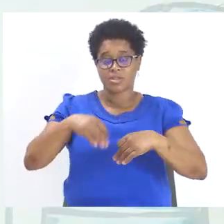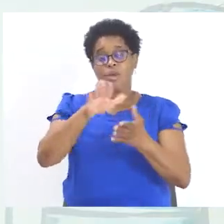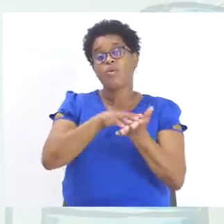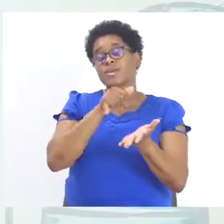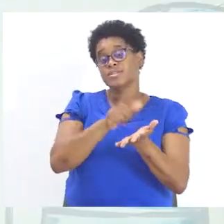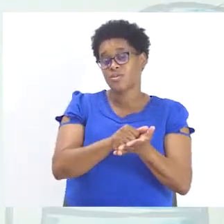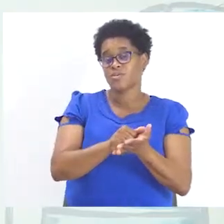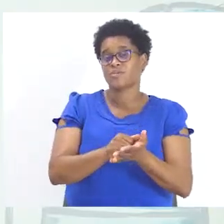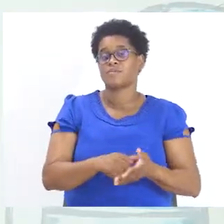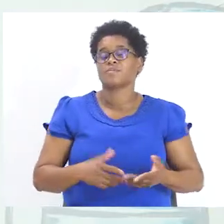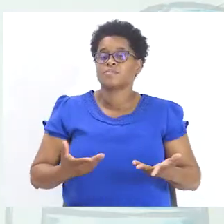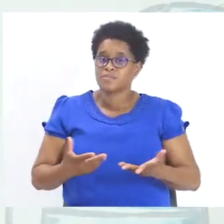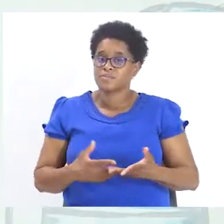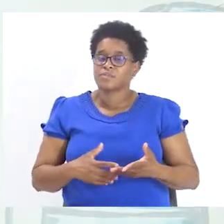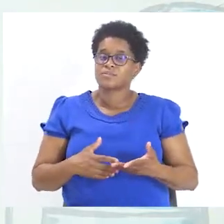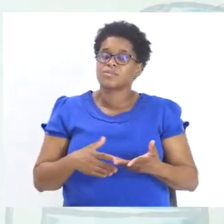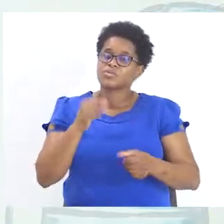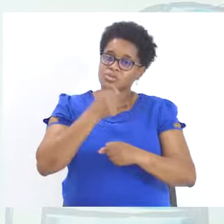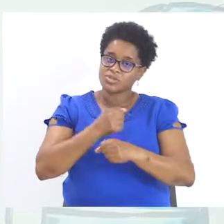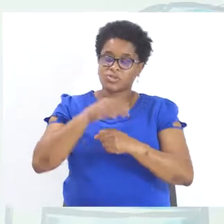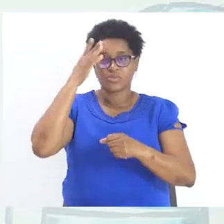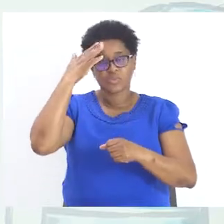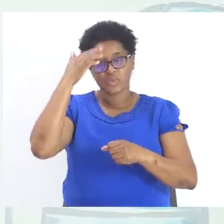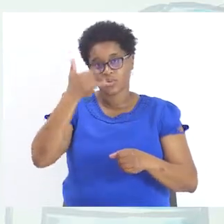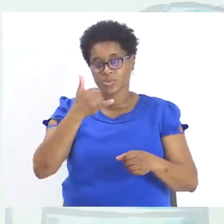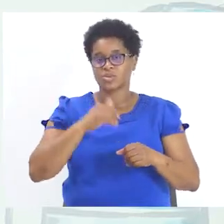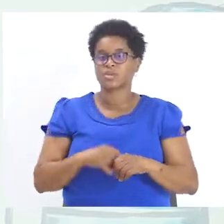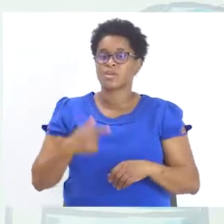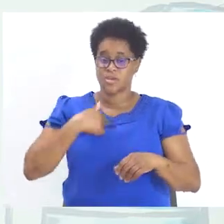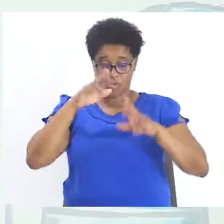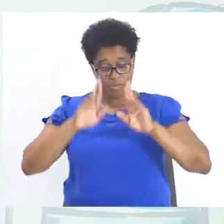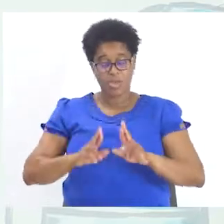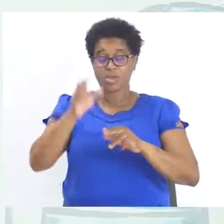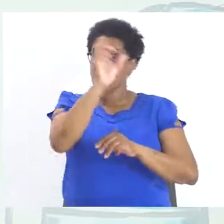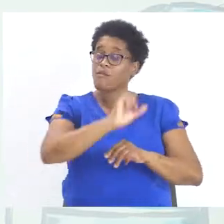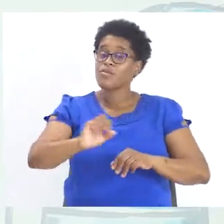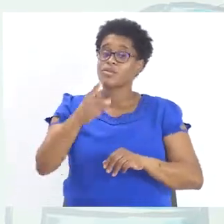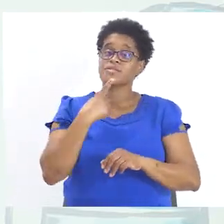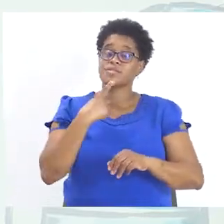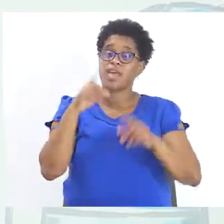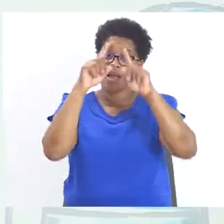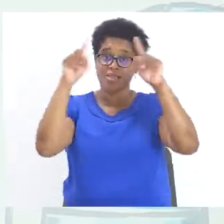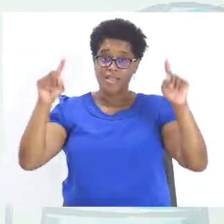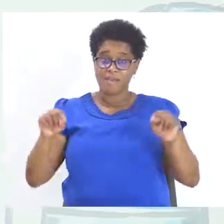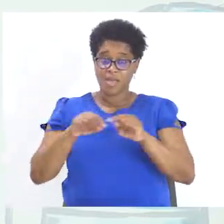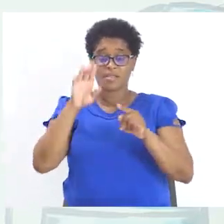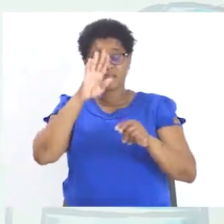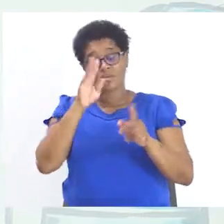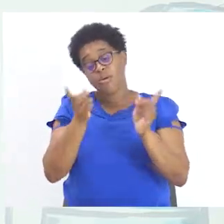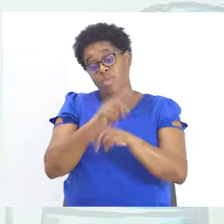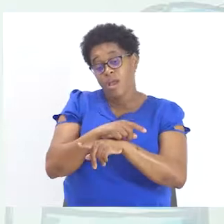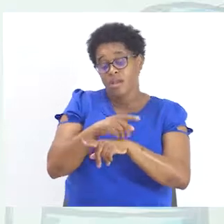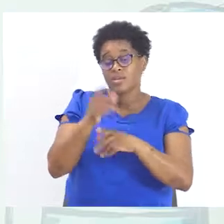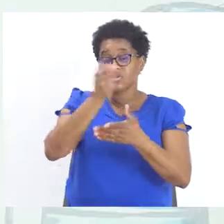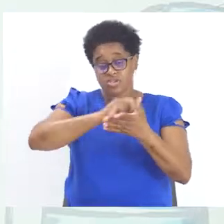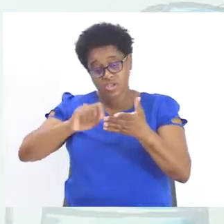correção do exercício número 2. Espero que tenham entendido a tabela. Caso contrário,